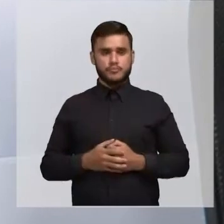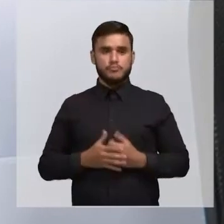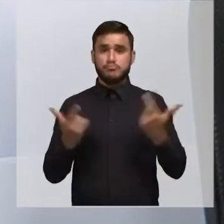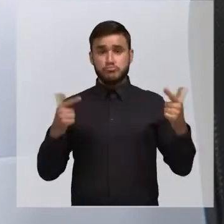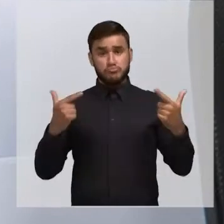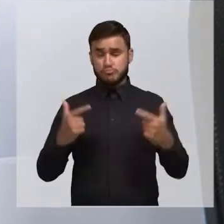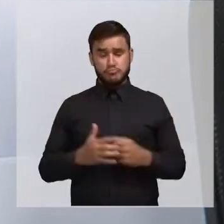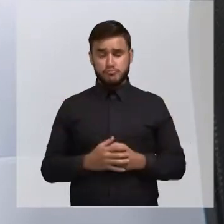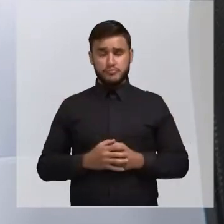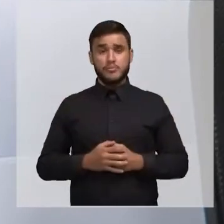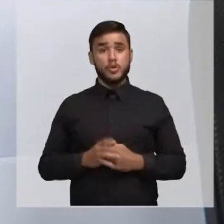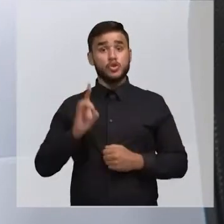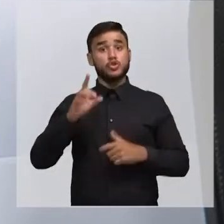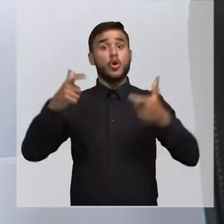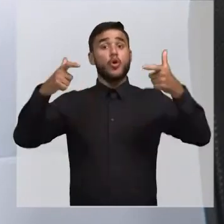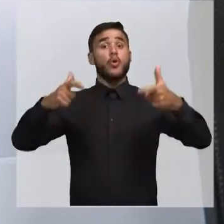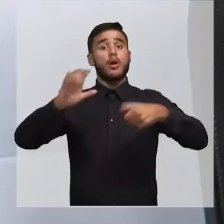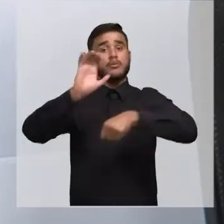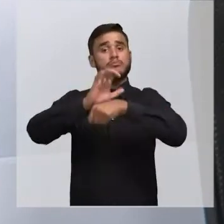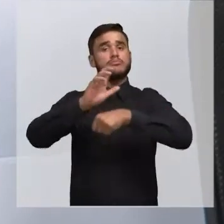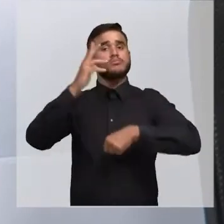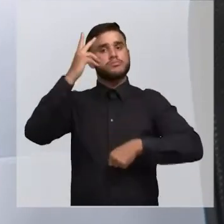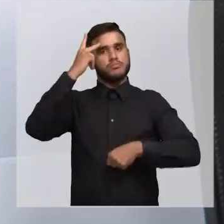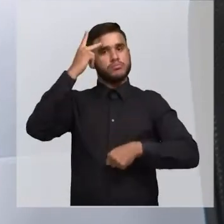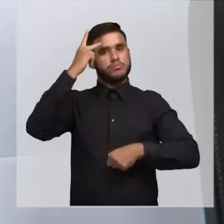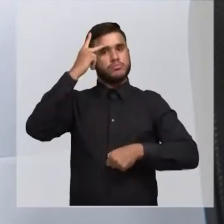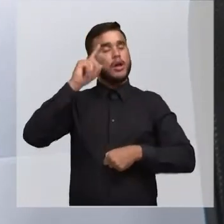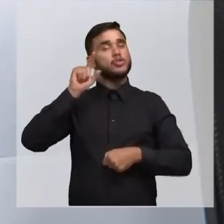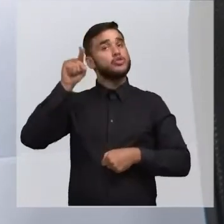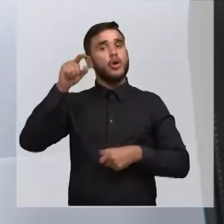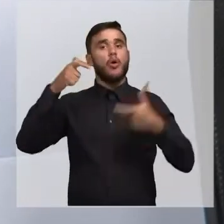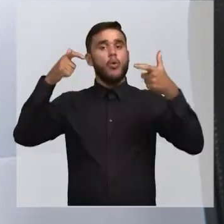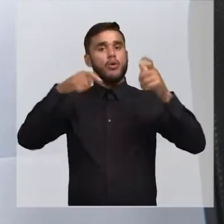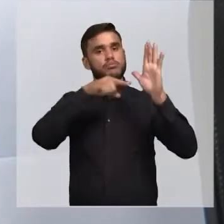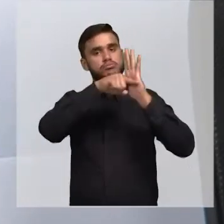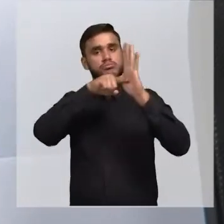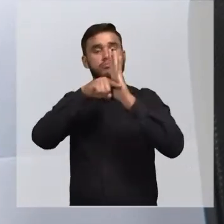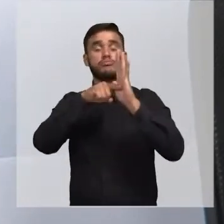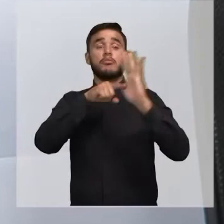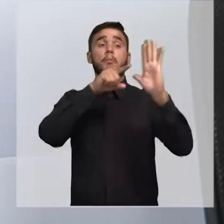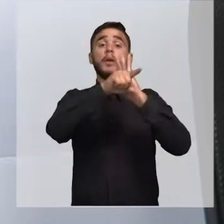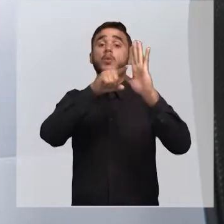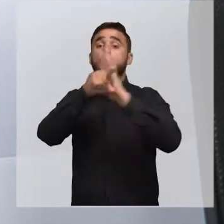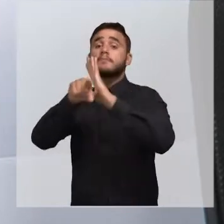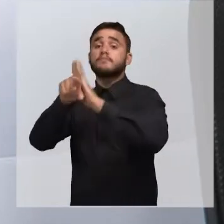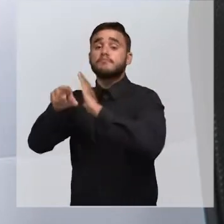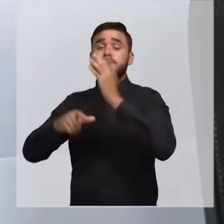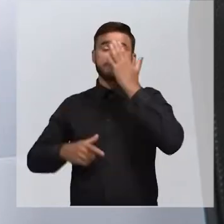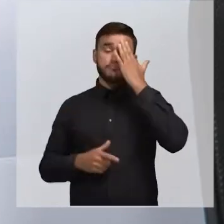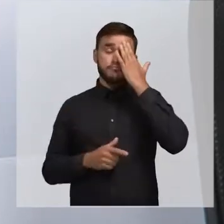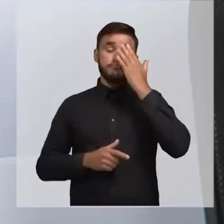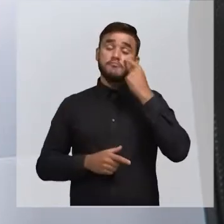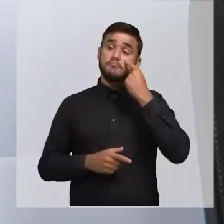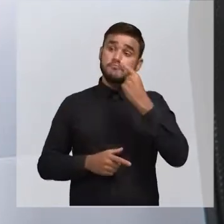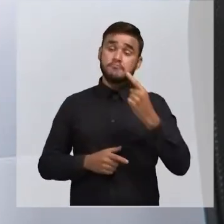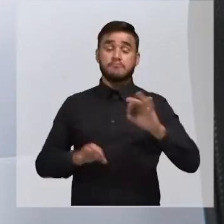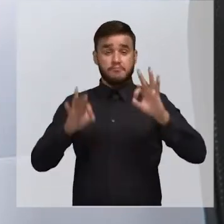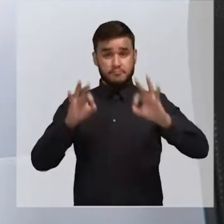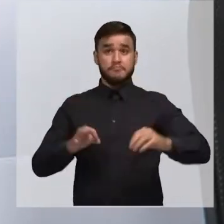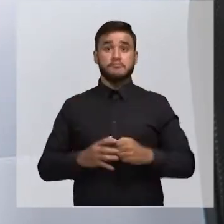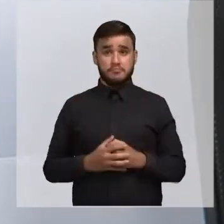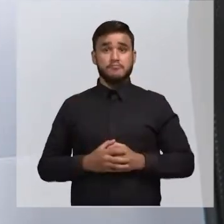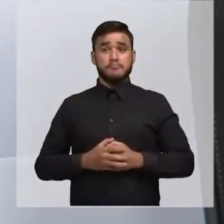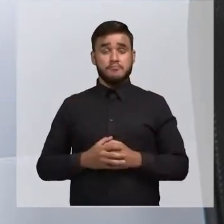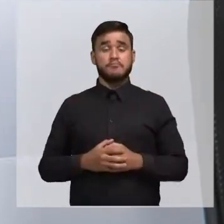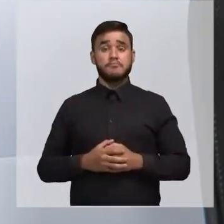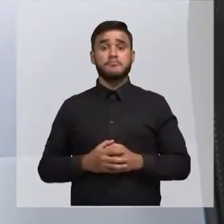não. E o que aconteceu? Essa de São Paulo demonstrou algo que literalmente deixa